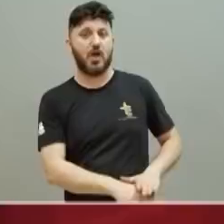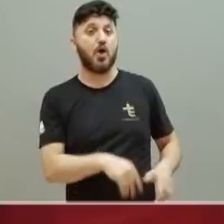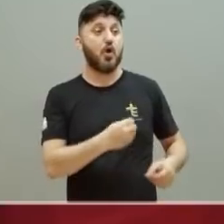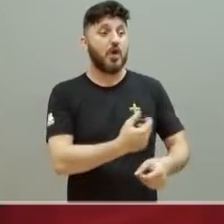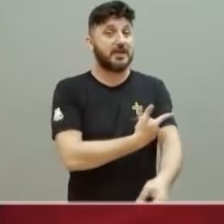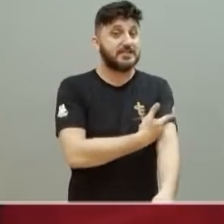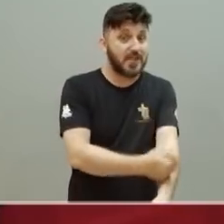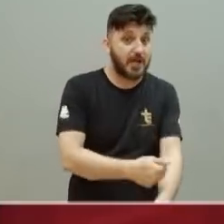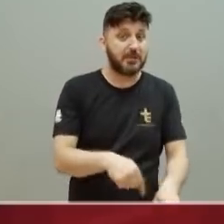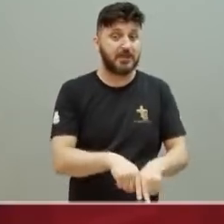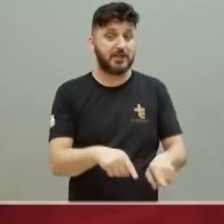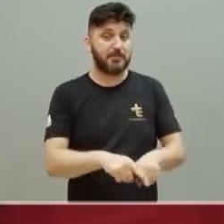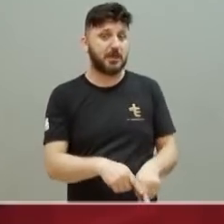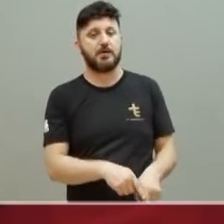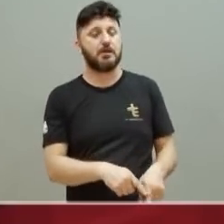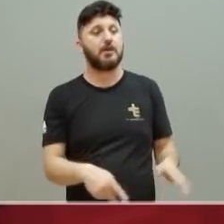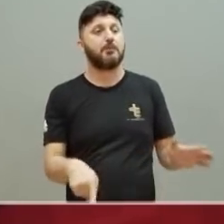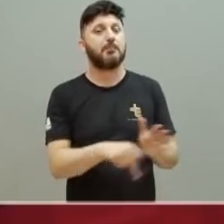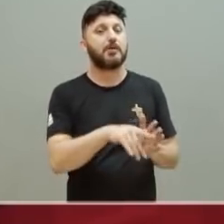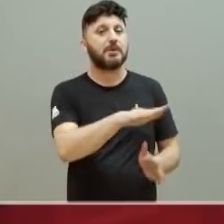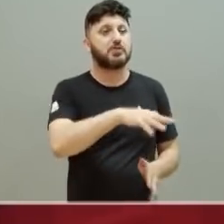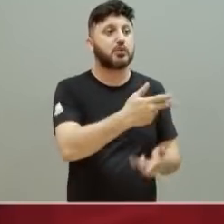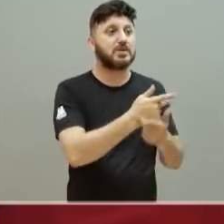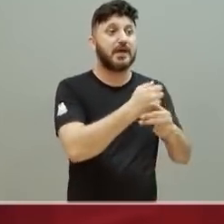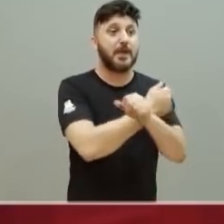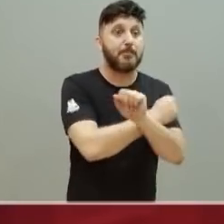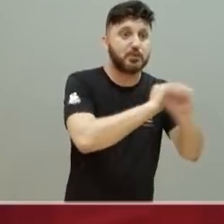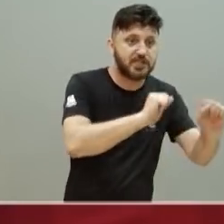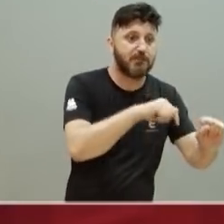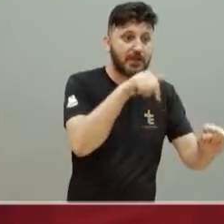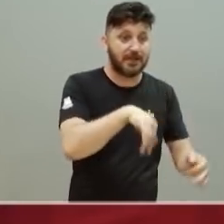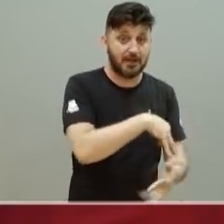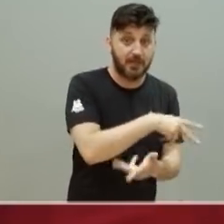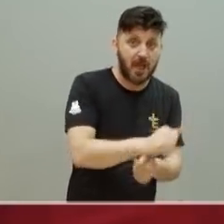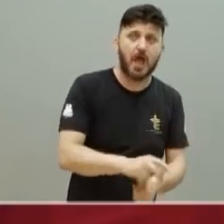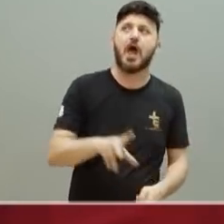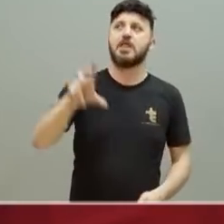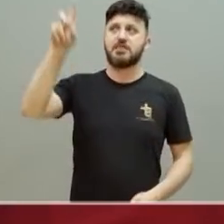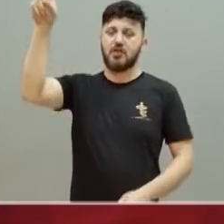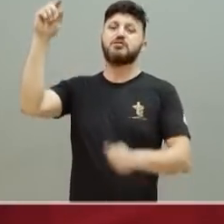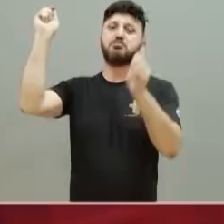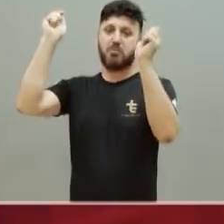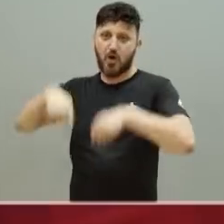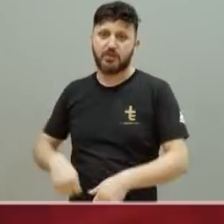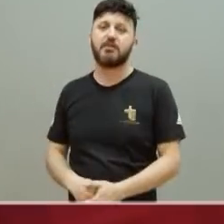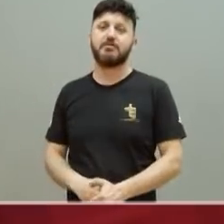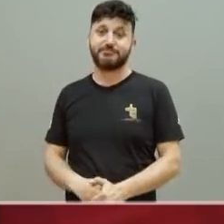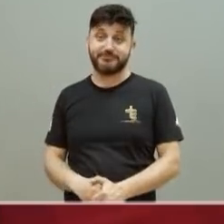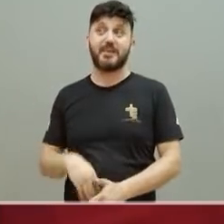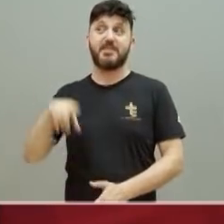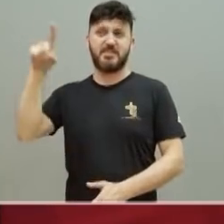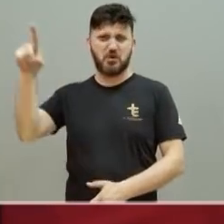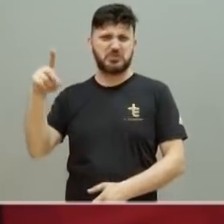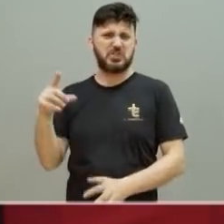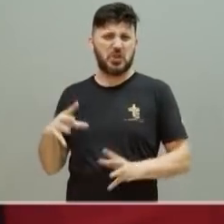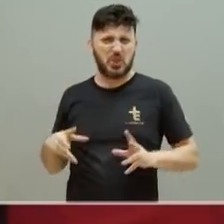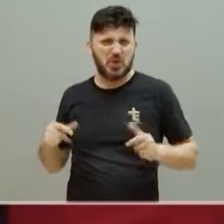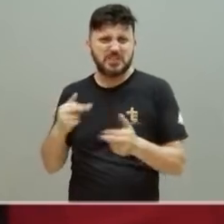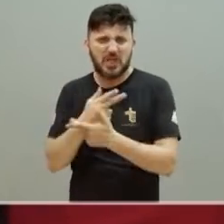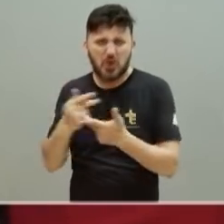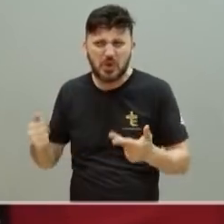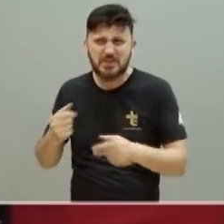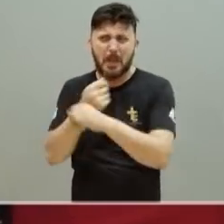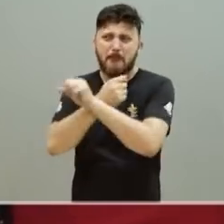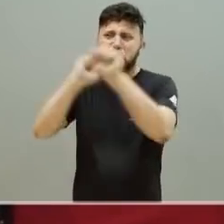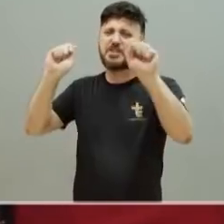de um homem diante de um Deus que para Ele nada é impossível. É para essa noite que você veio. Sobre Ele, nele está